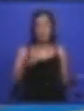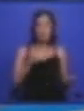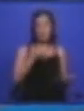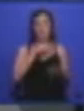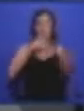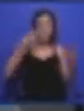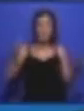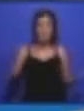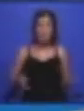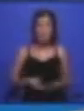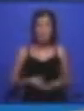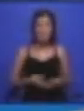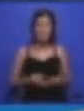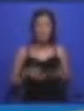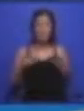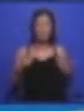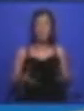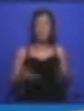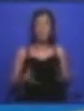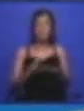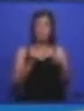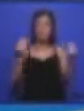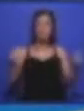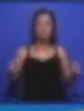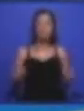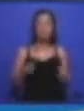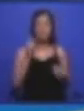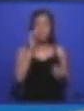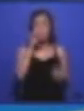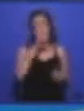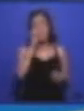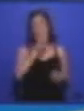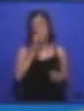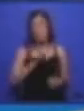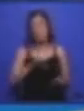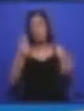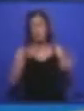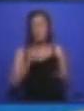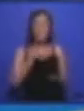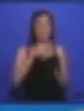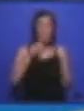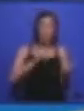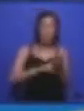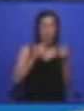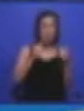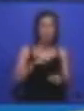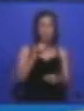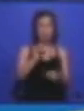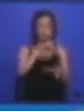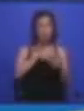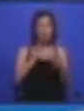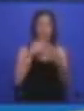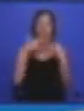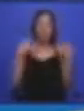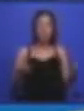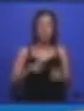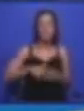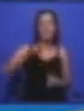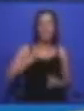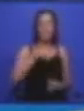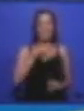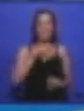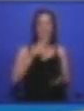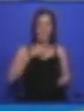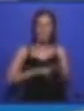fadistas. E atualmente há muito quem cante fado, mas fadistas há muito pouco e tu és daqueles grandes casos de